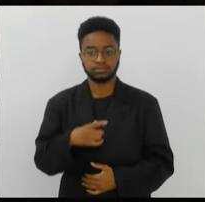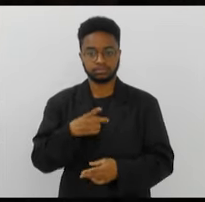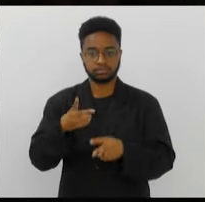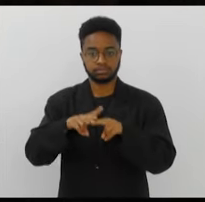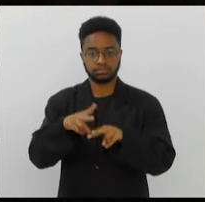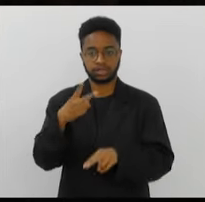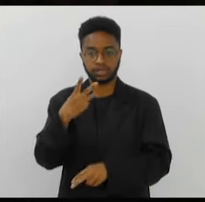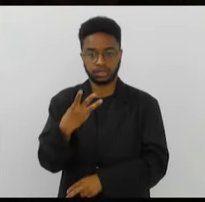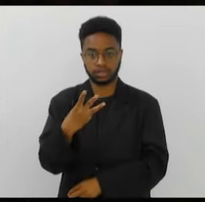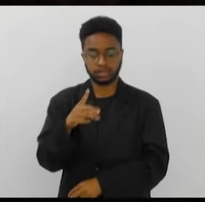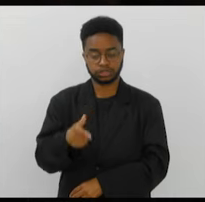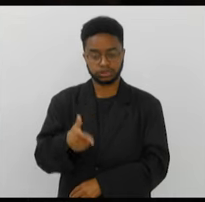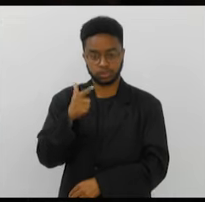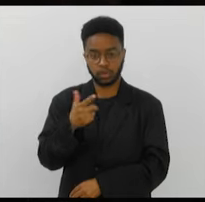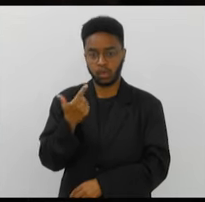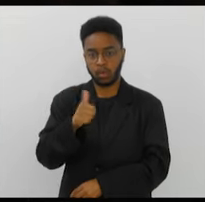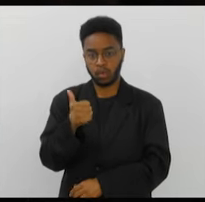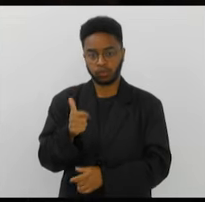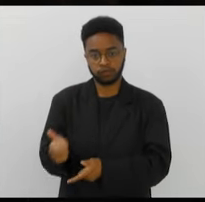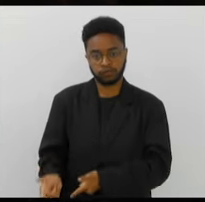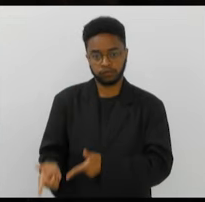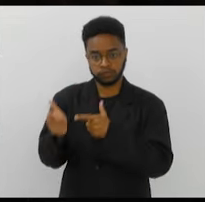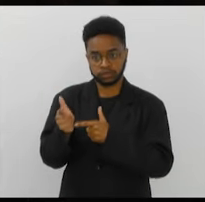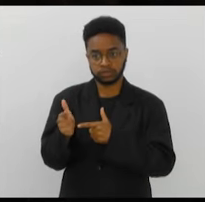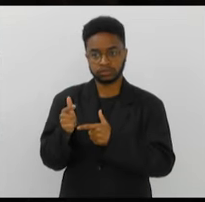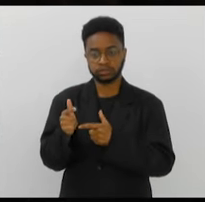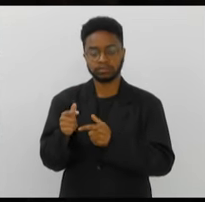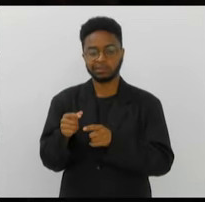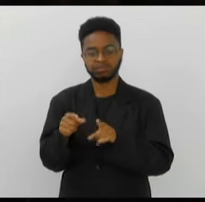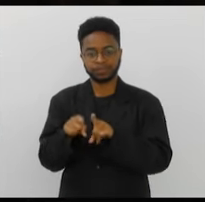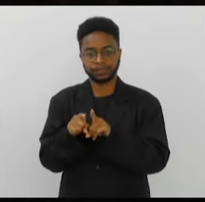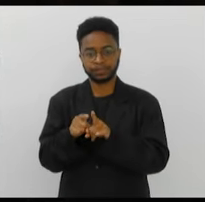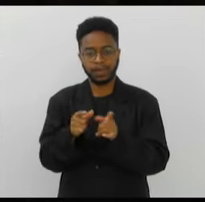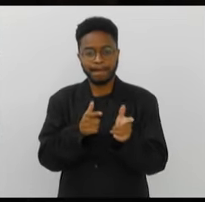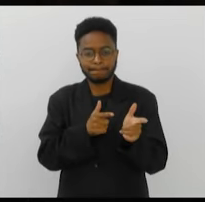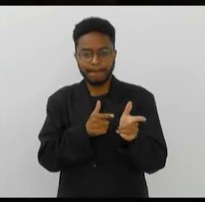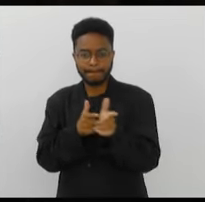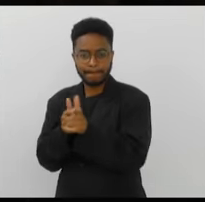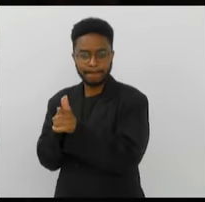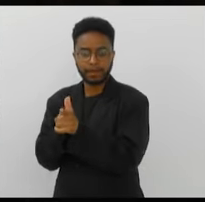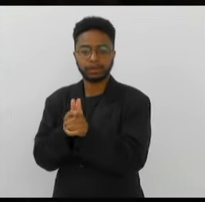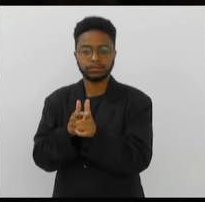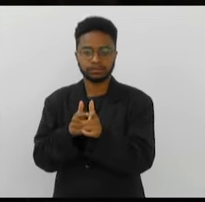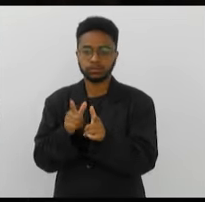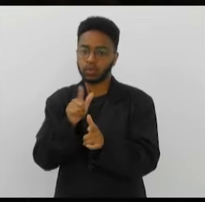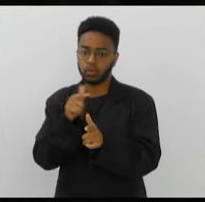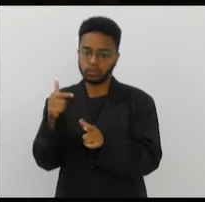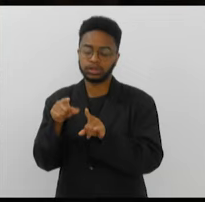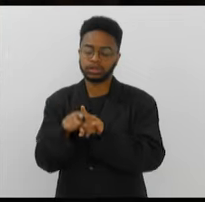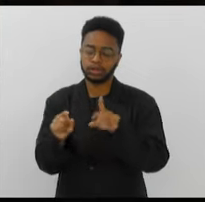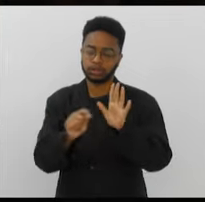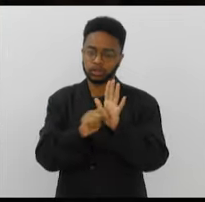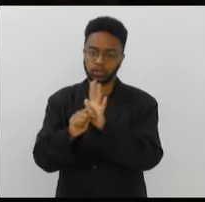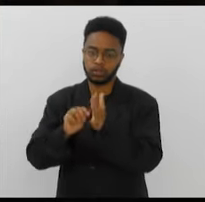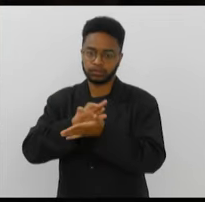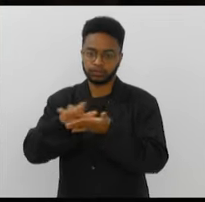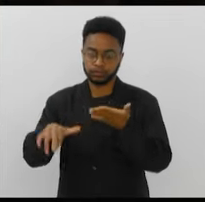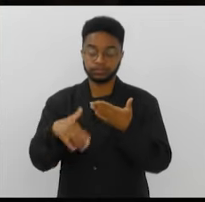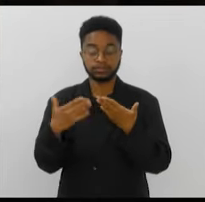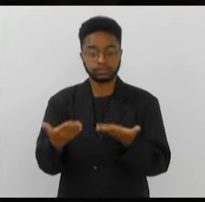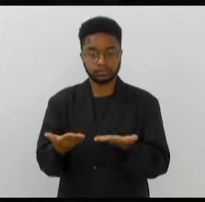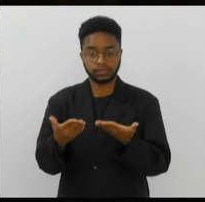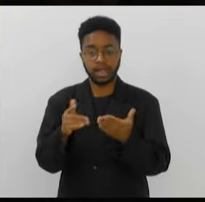3 pistolas, 11 fuzis, uma espingarda calibre 12 e uma metralhadora antiaérea, além das drogas. Ou seja, a